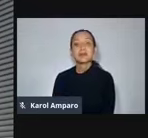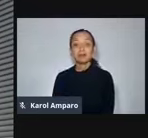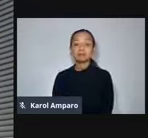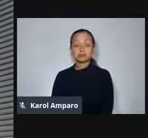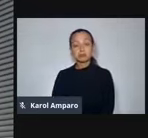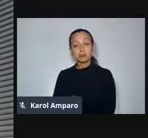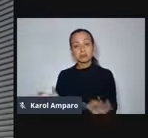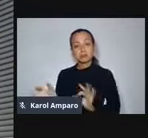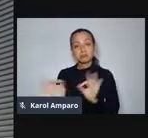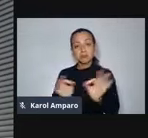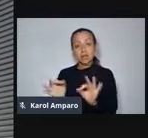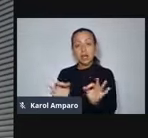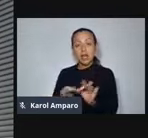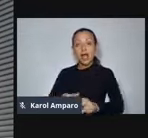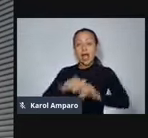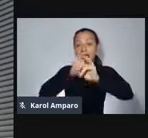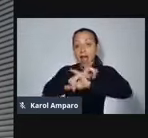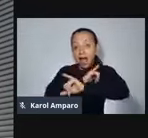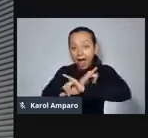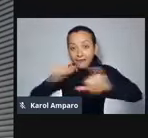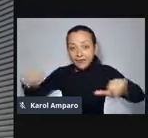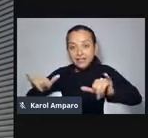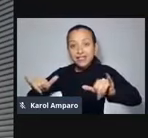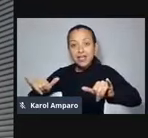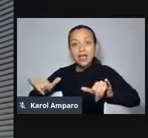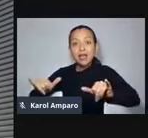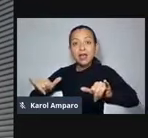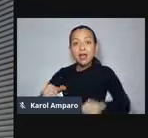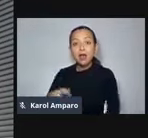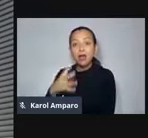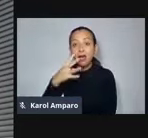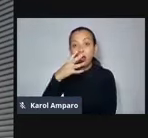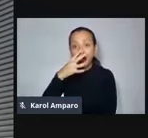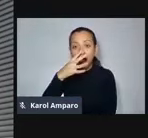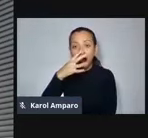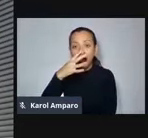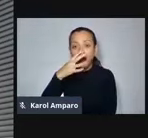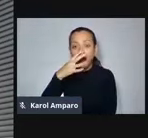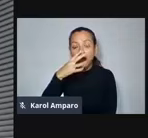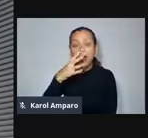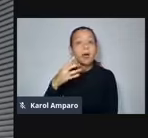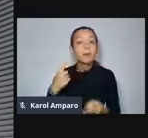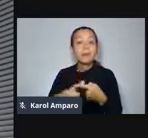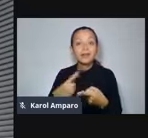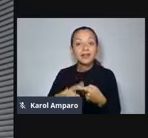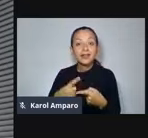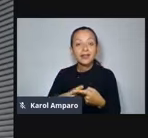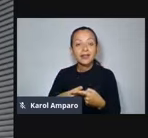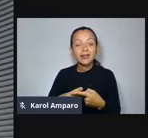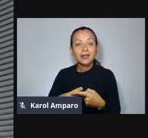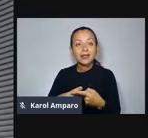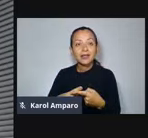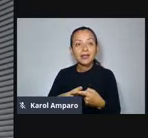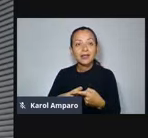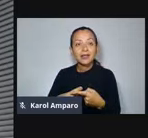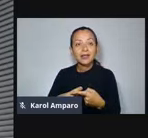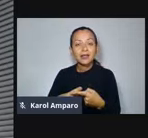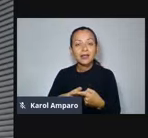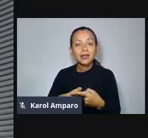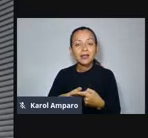preparou, quando deu o sinal, ele ficou pasmo. Todos eles se levantaram,